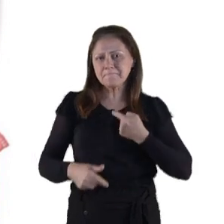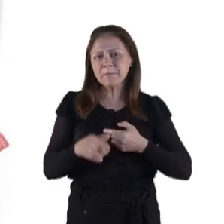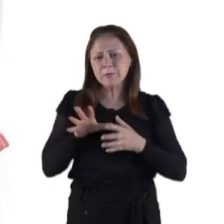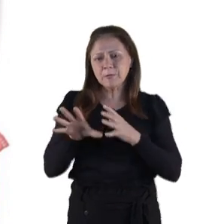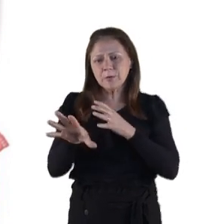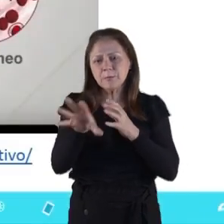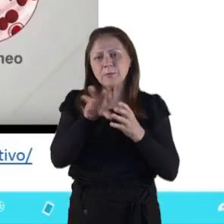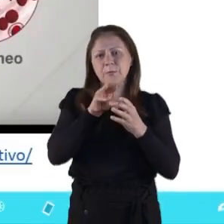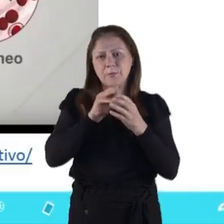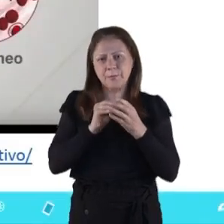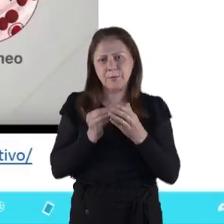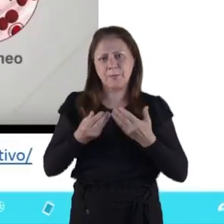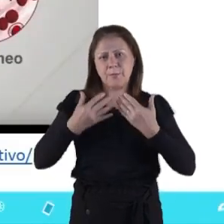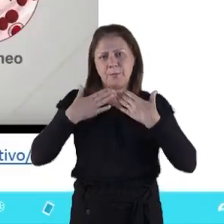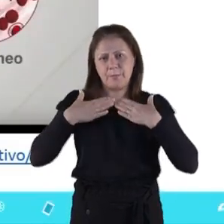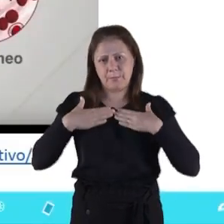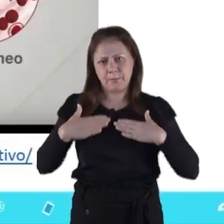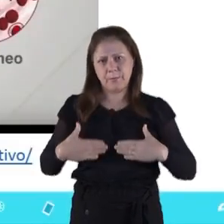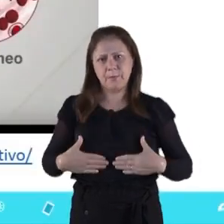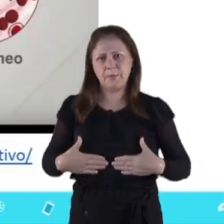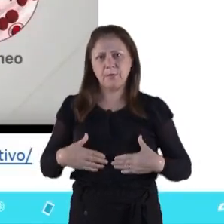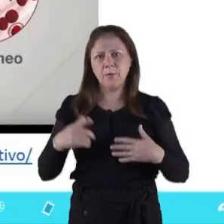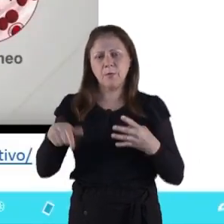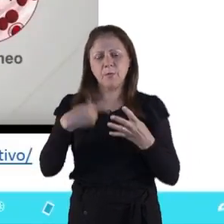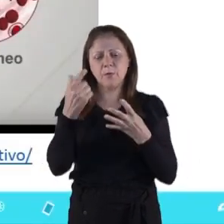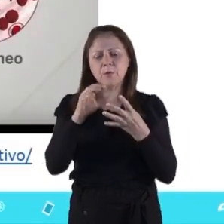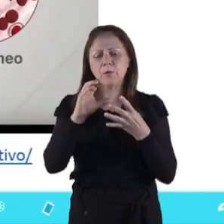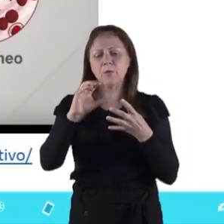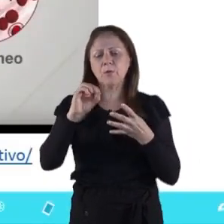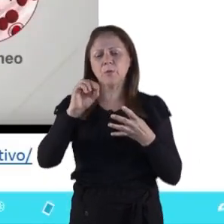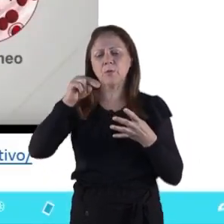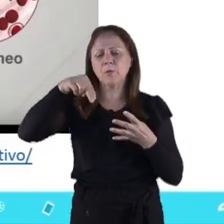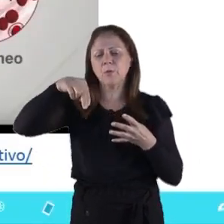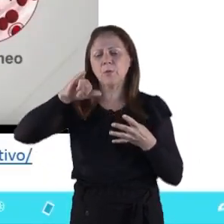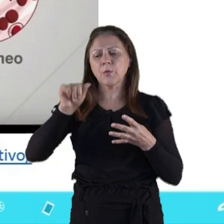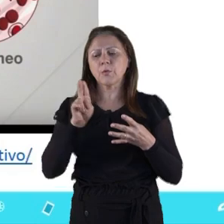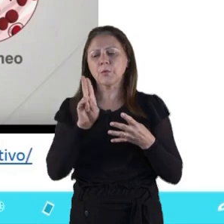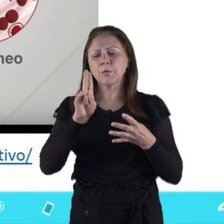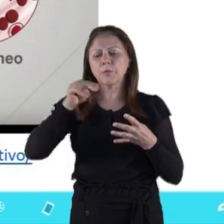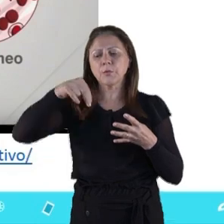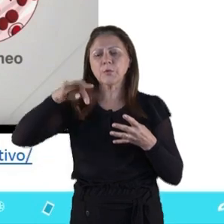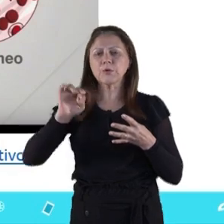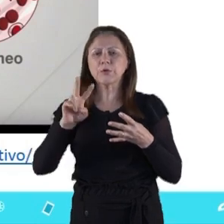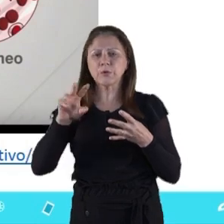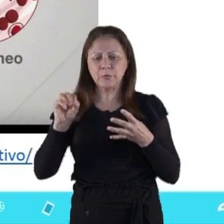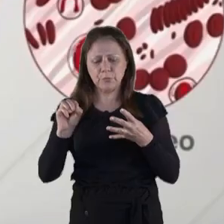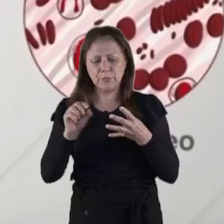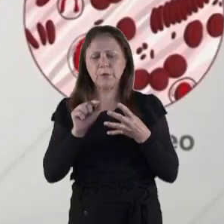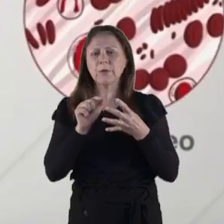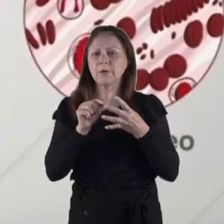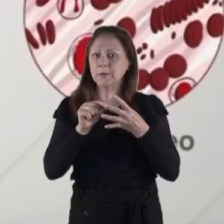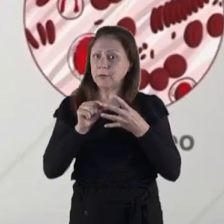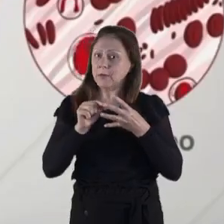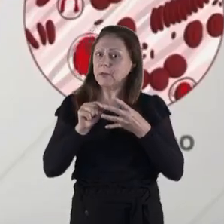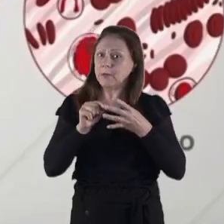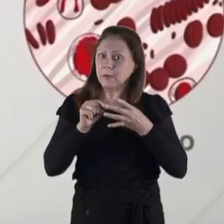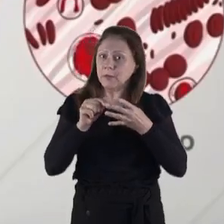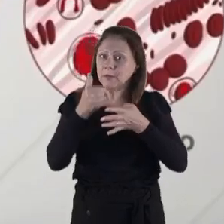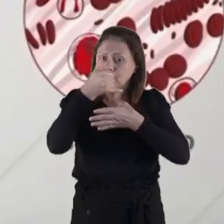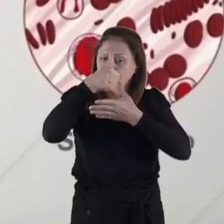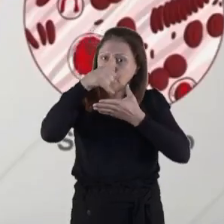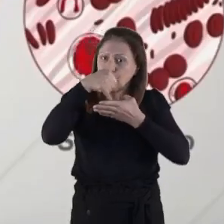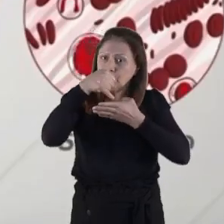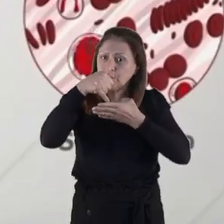intestino. O próximo tecido é o tecido conjuntivo, que se divide em 4 tipos específicos, que é o tecido